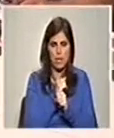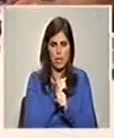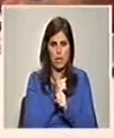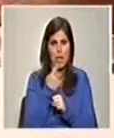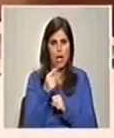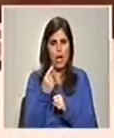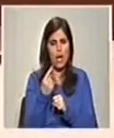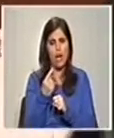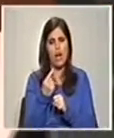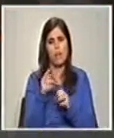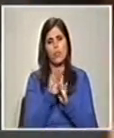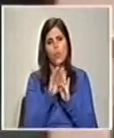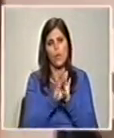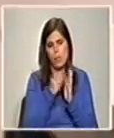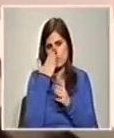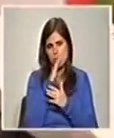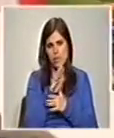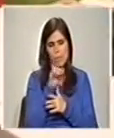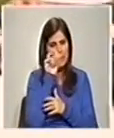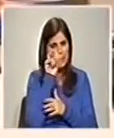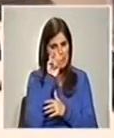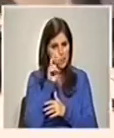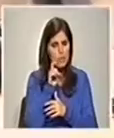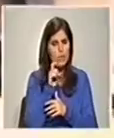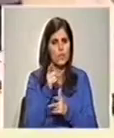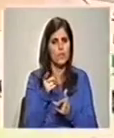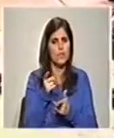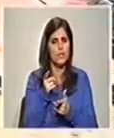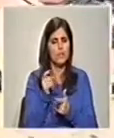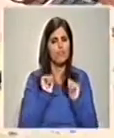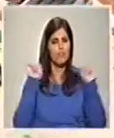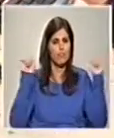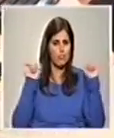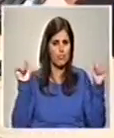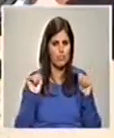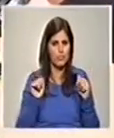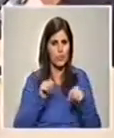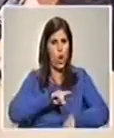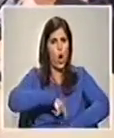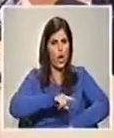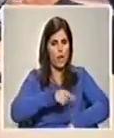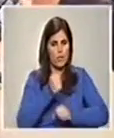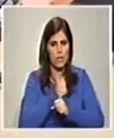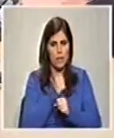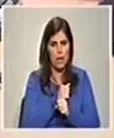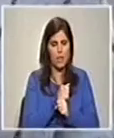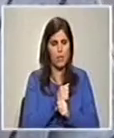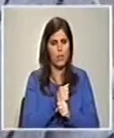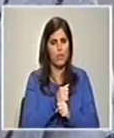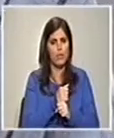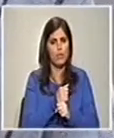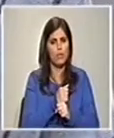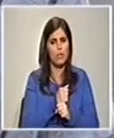de, por exemplo, de programas, nomeadamente prevenção, de sempre destacar a ginástica durante o horário de trabalho, há um conjunto